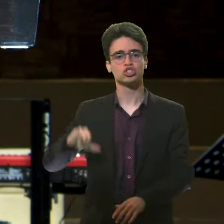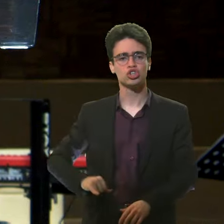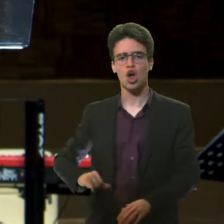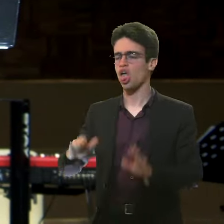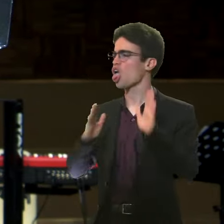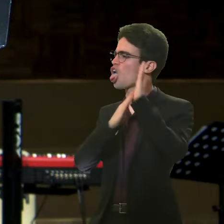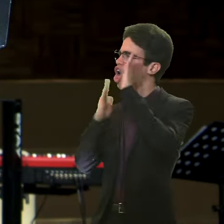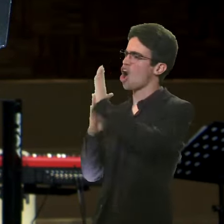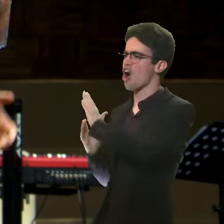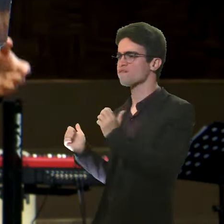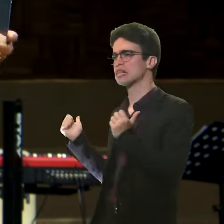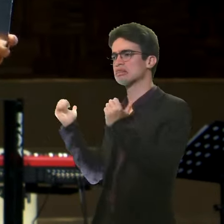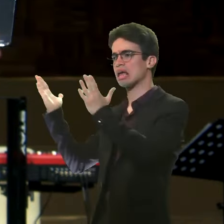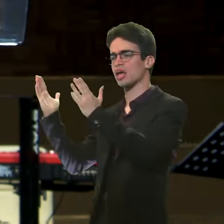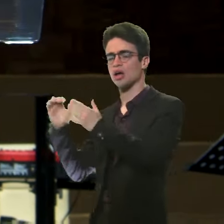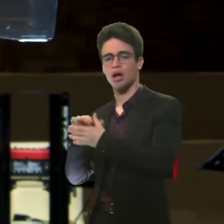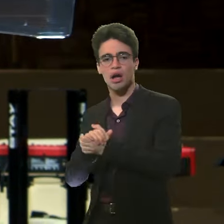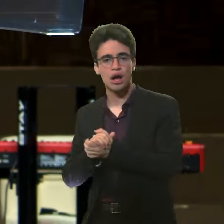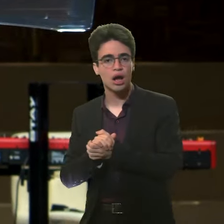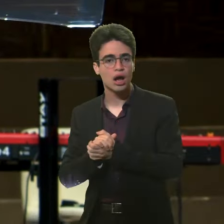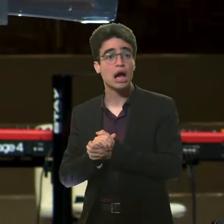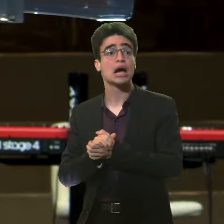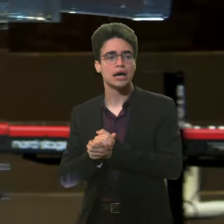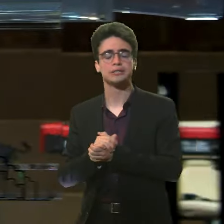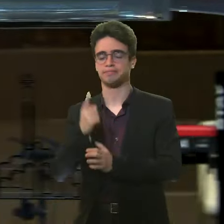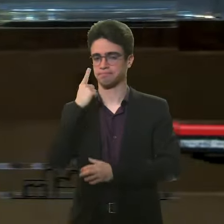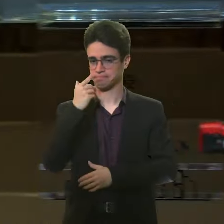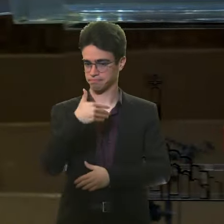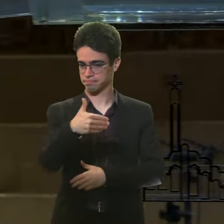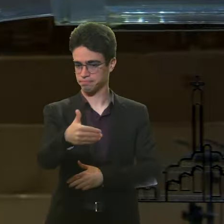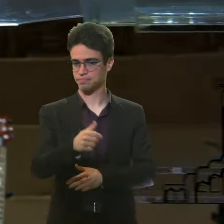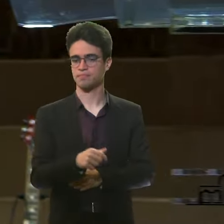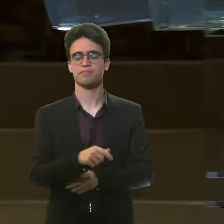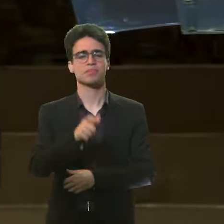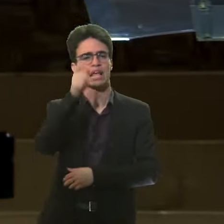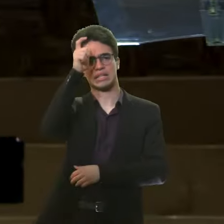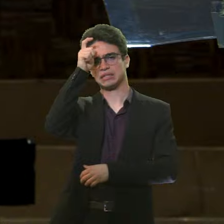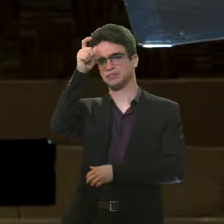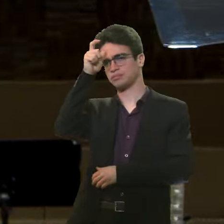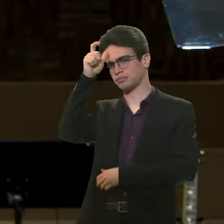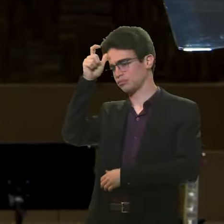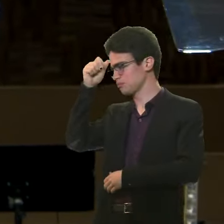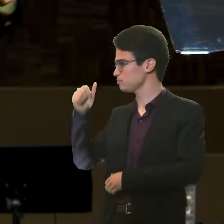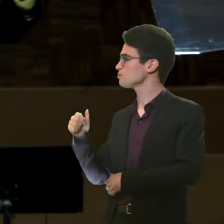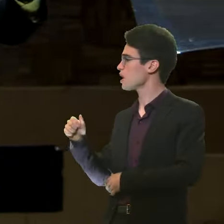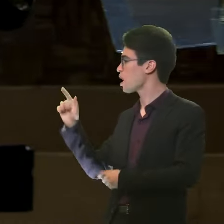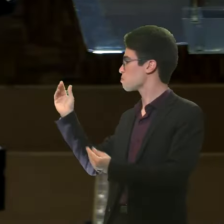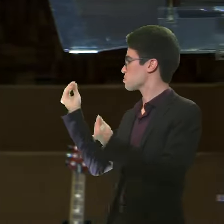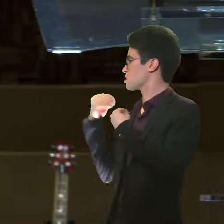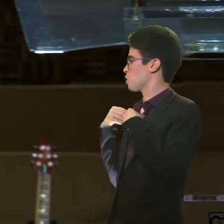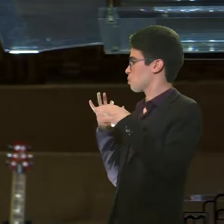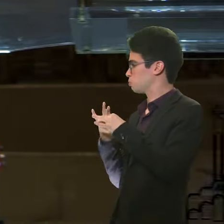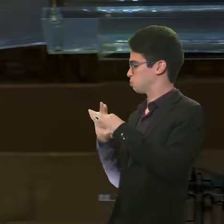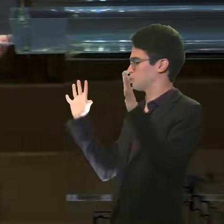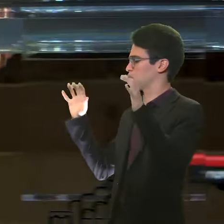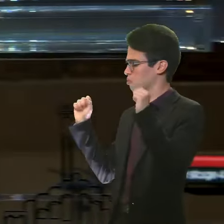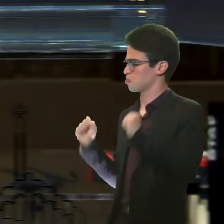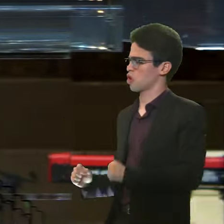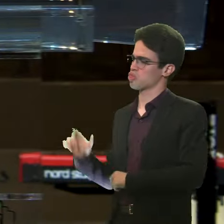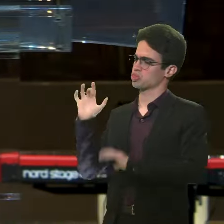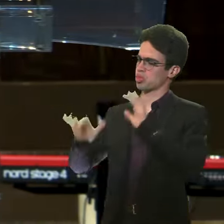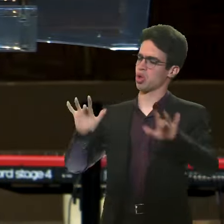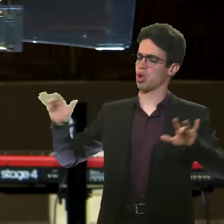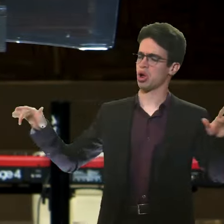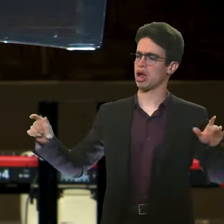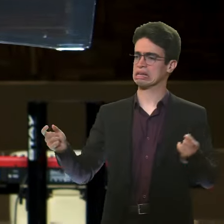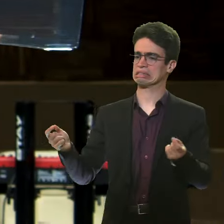continua. Então agora, Satanás recebe a autorização de Deus para tocar não só nas posses, que